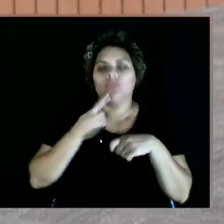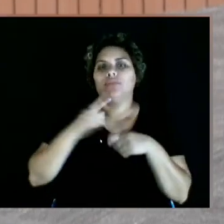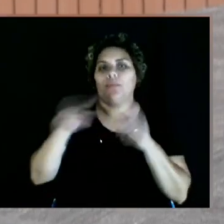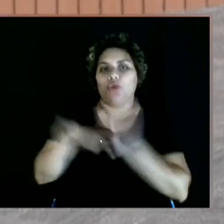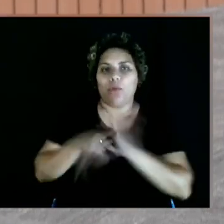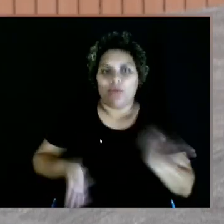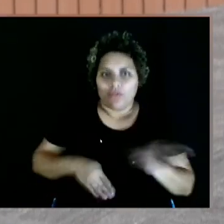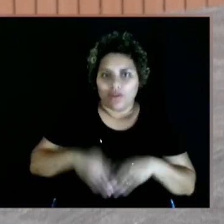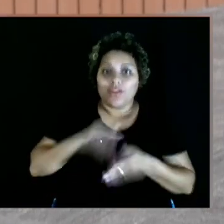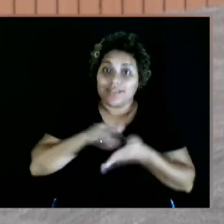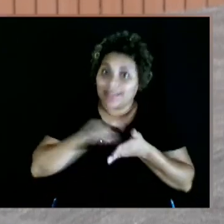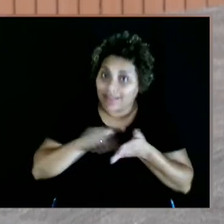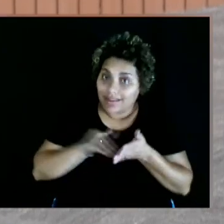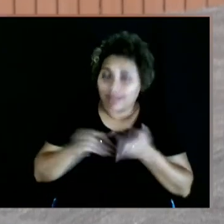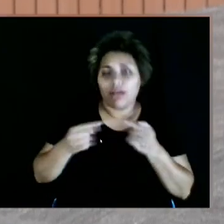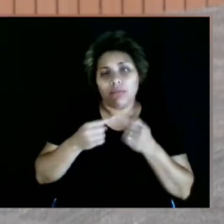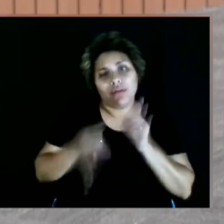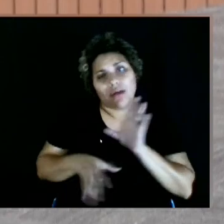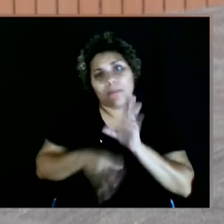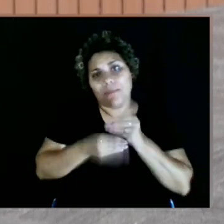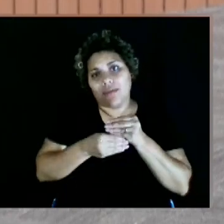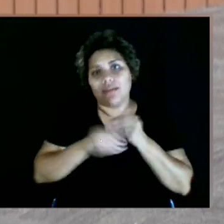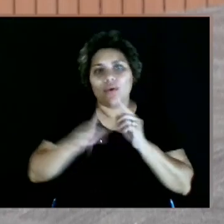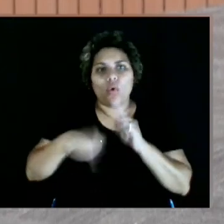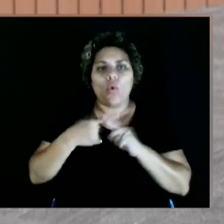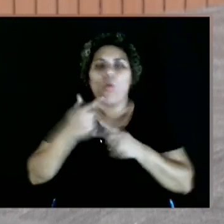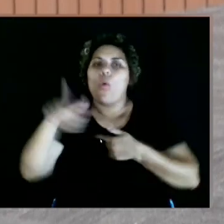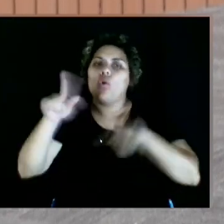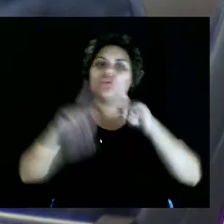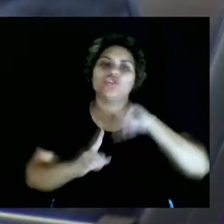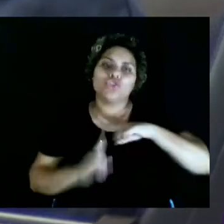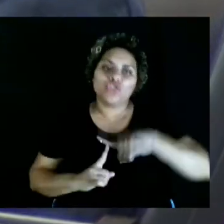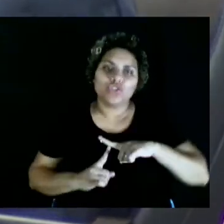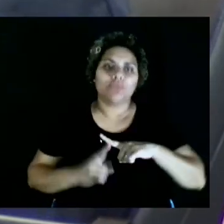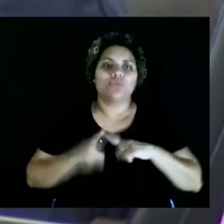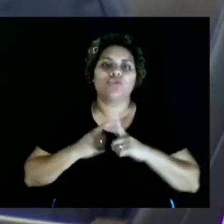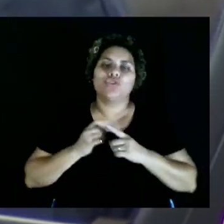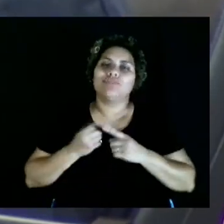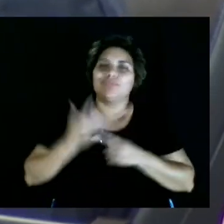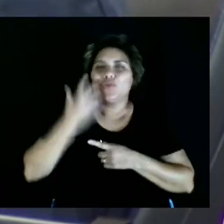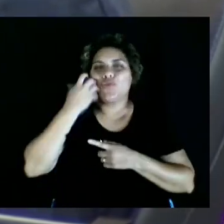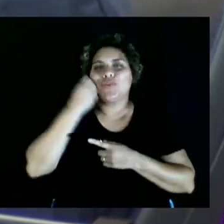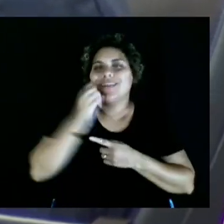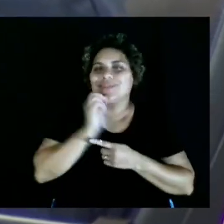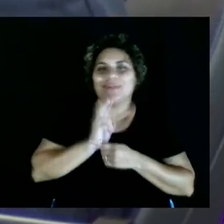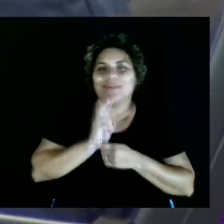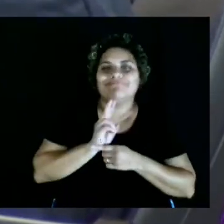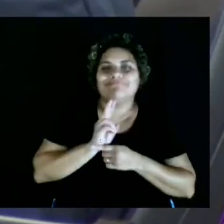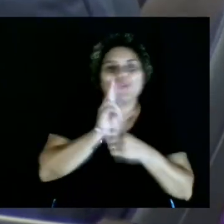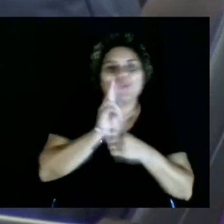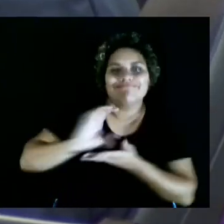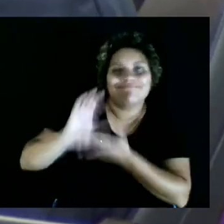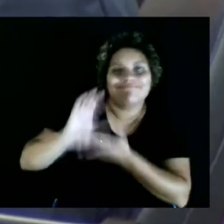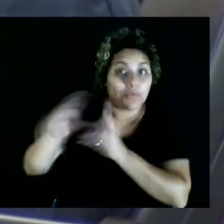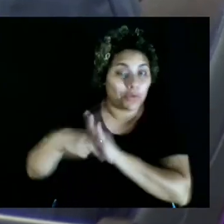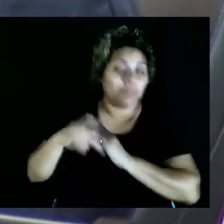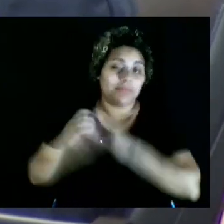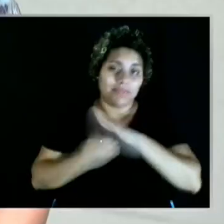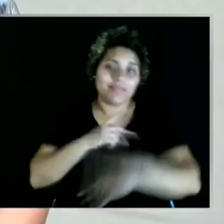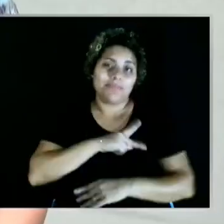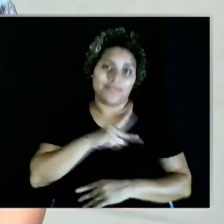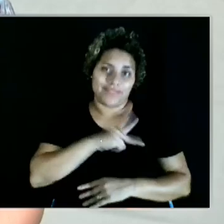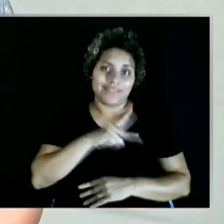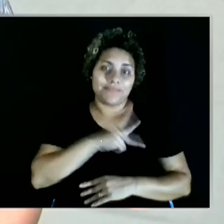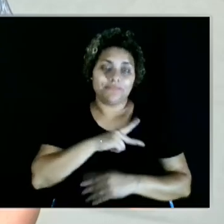emendas e outros tipos de doações também até de empresas privadas. Durante a discussão, vários parlamentares apoiaram